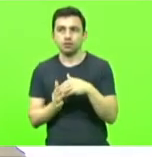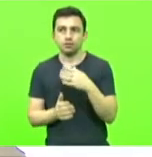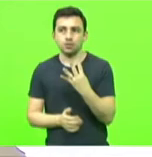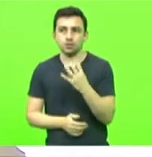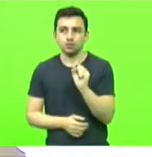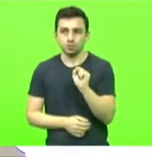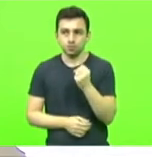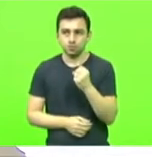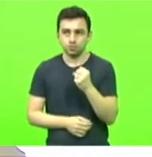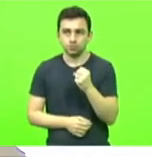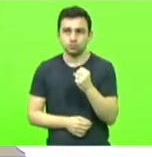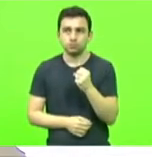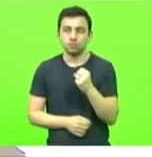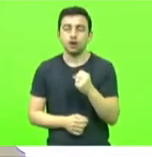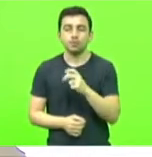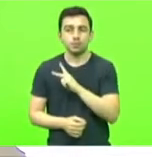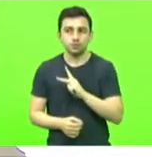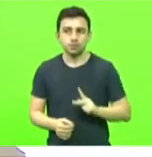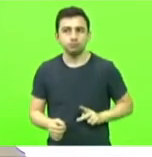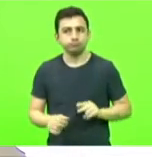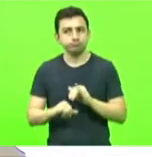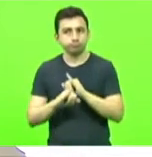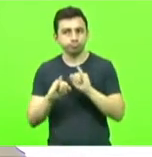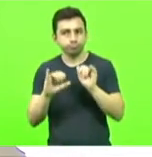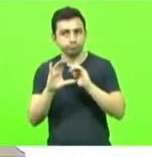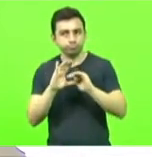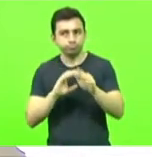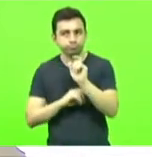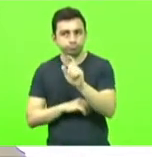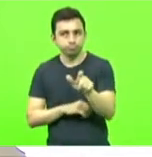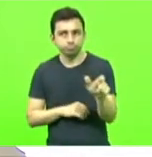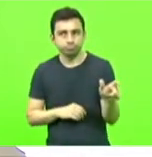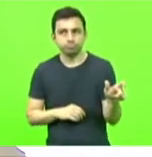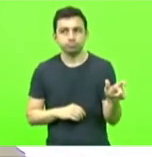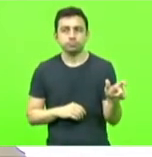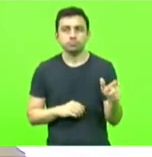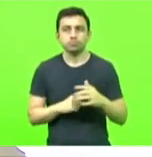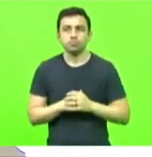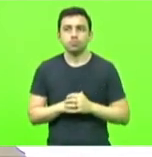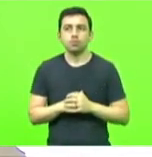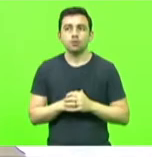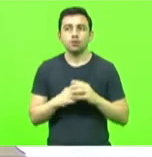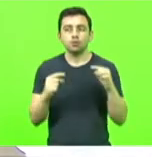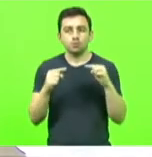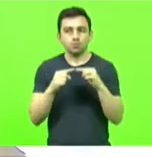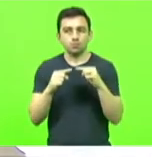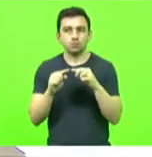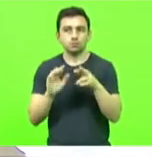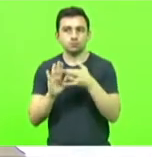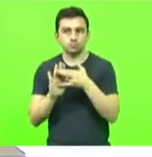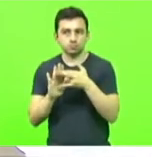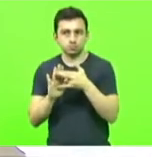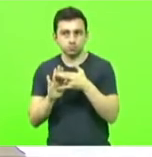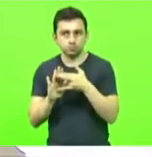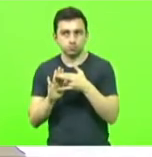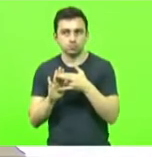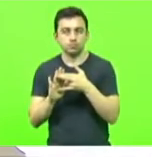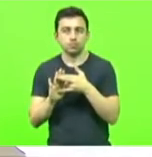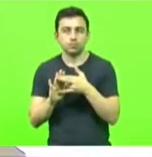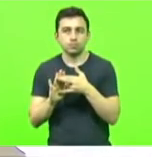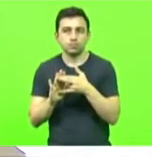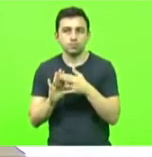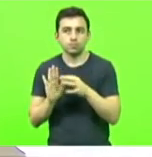1948. Esta presidência comunica que encaminhará aos destinatários, conforme determina o regimento interno, as